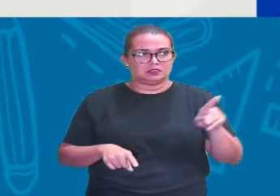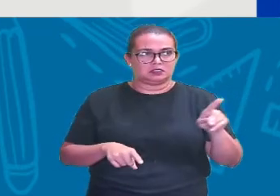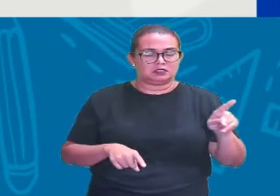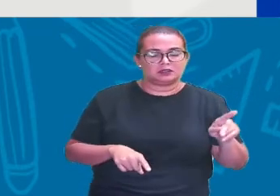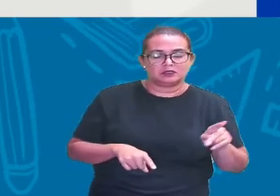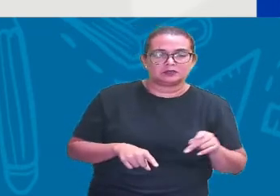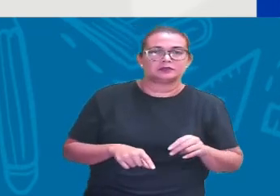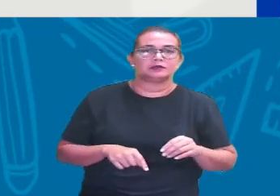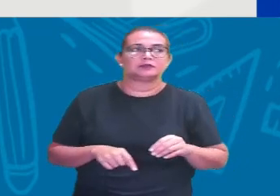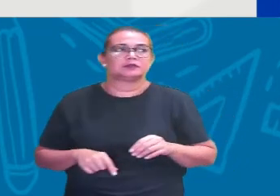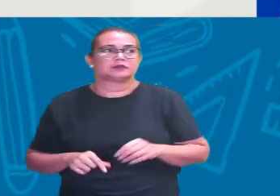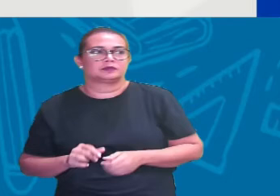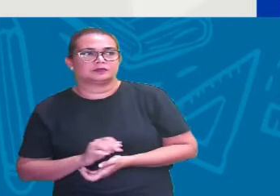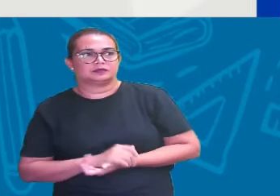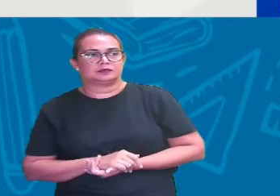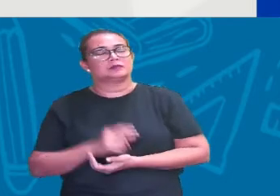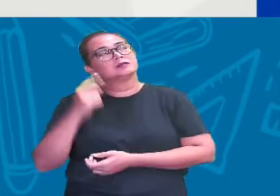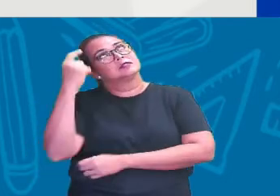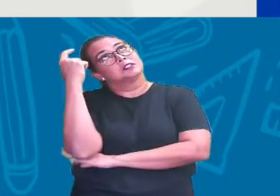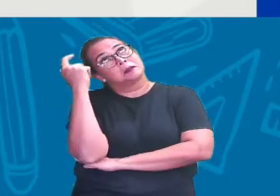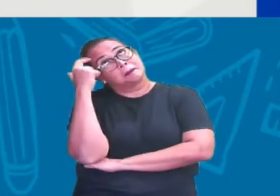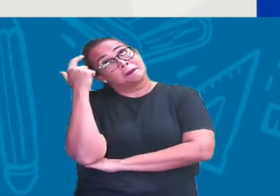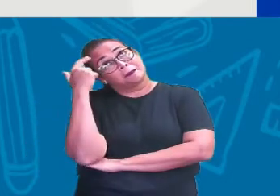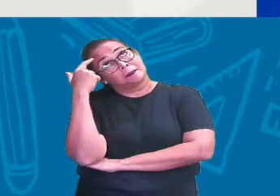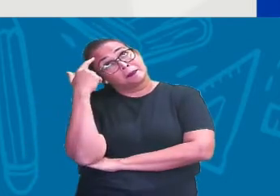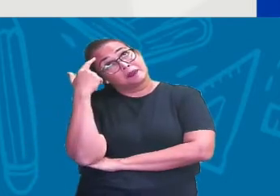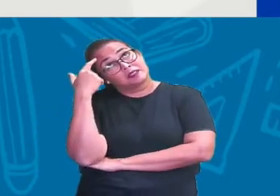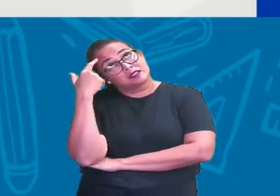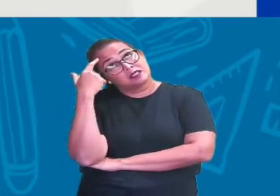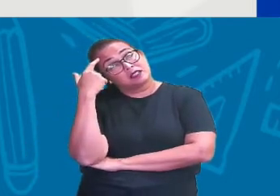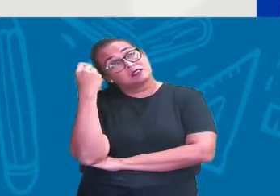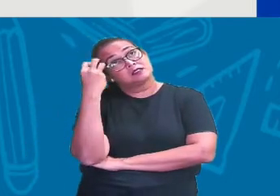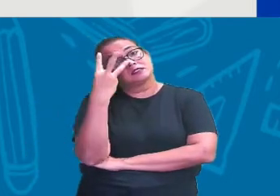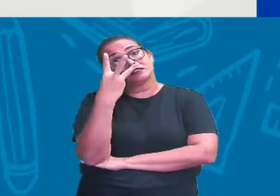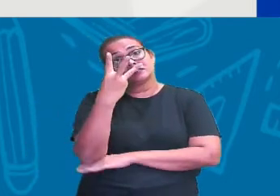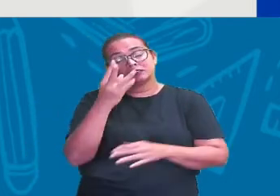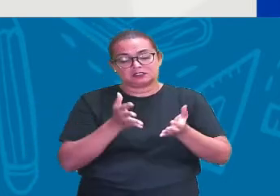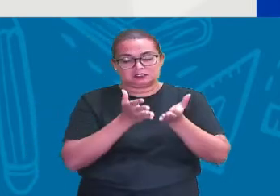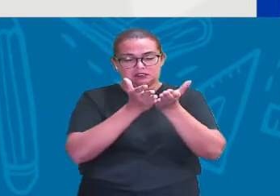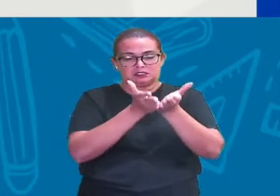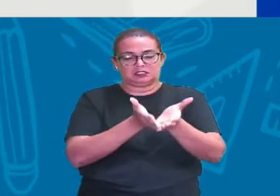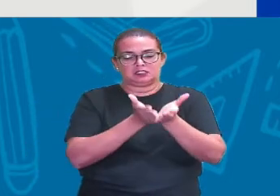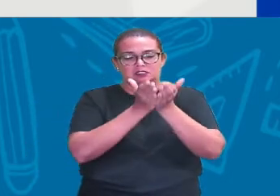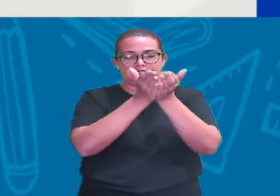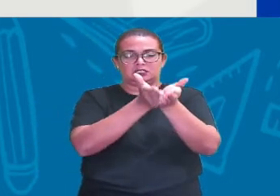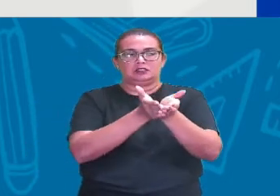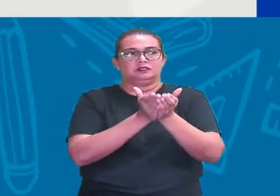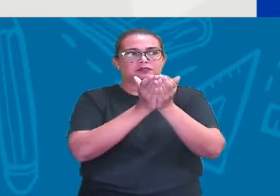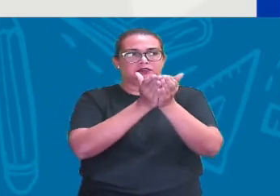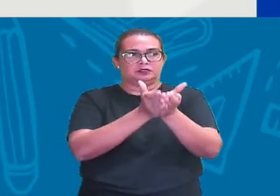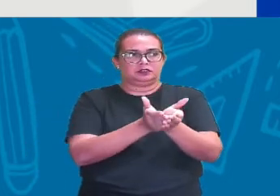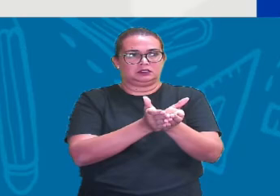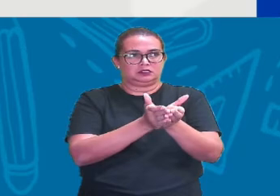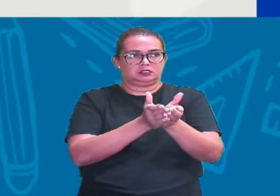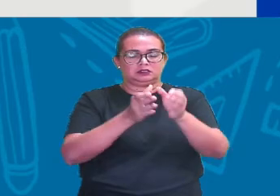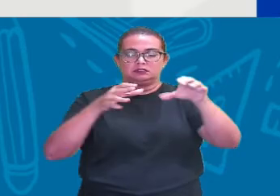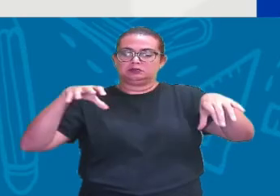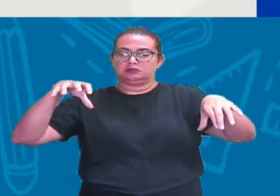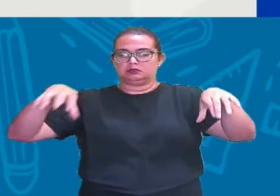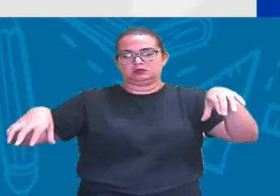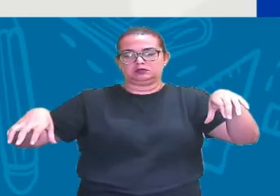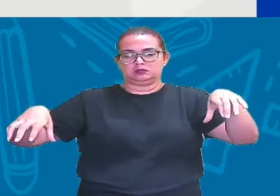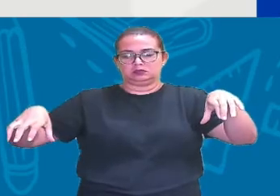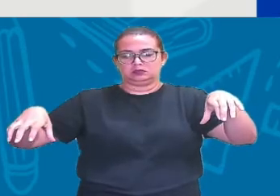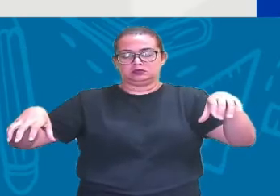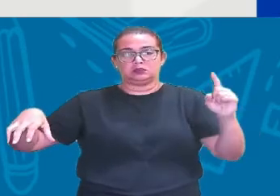ao professor. Então, vamos pensar. 3 navios fazem viagens entre 2 pontos.